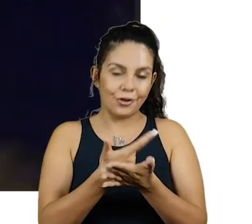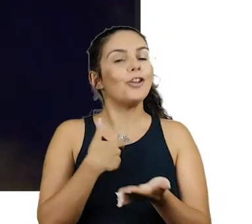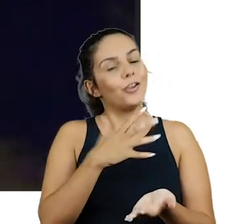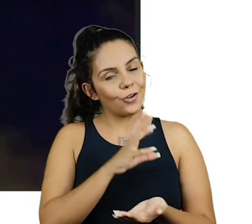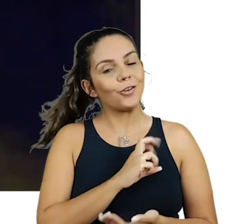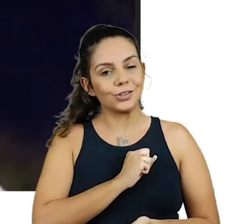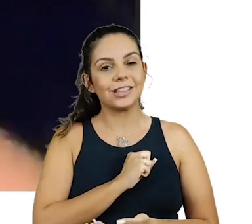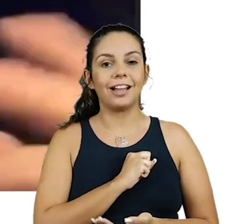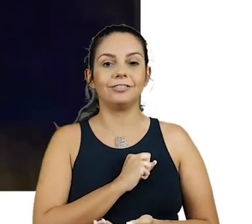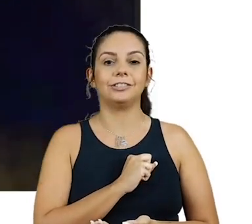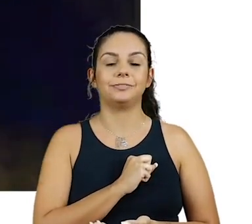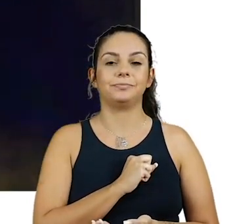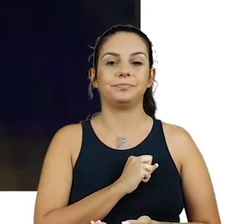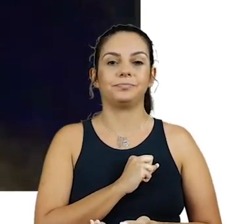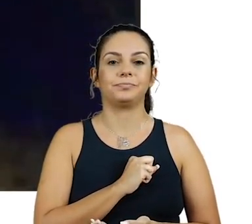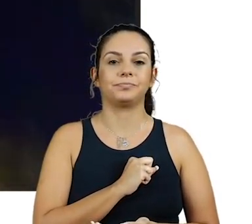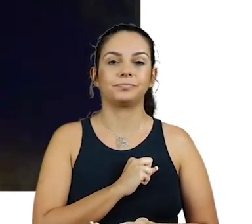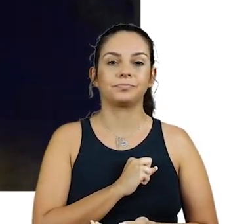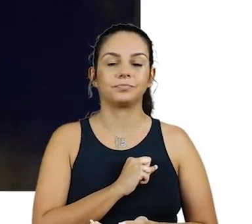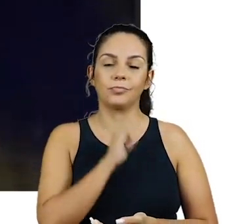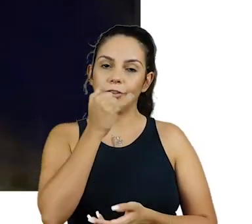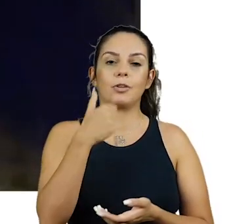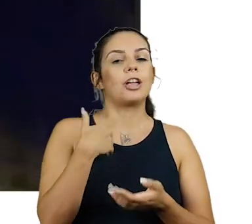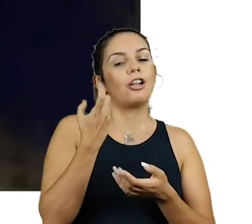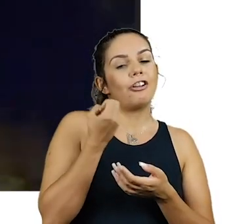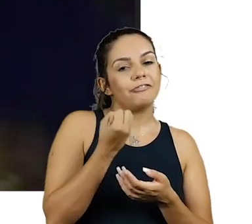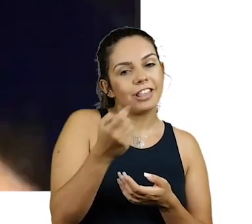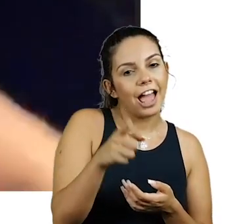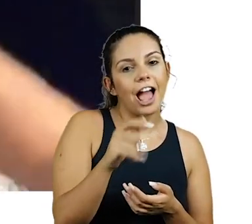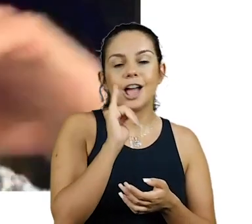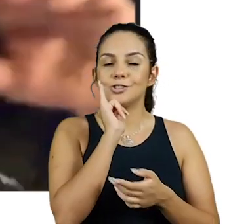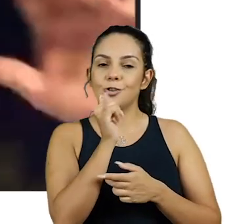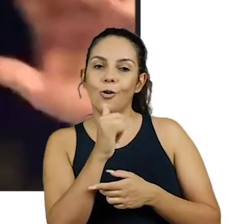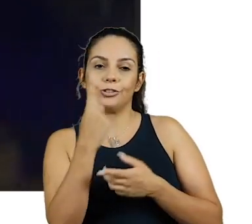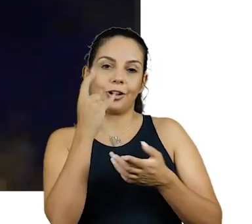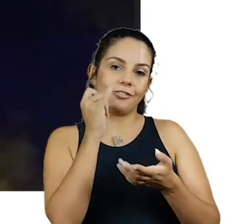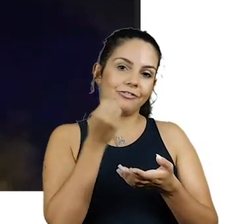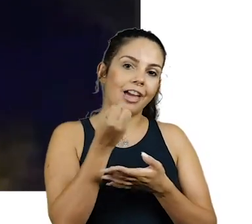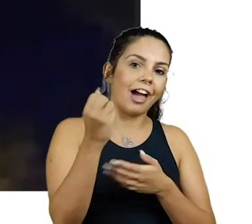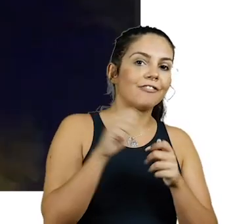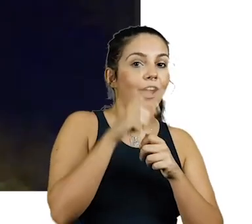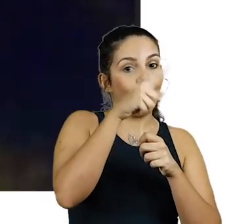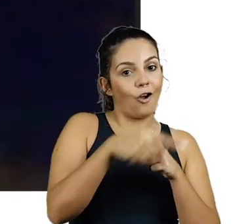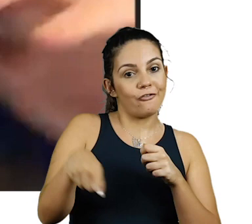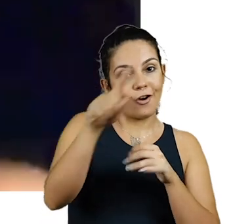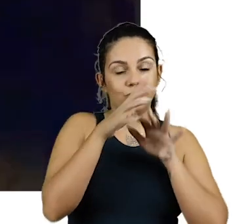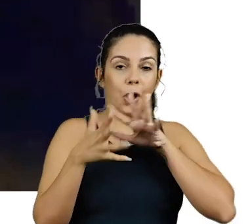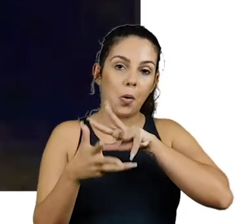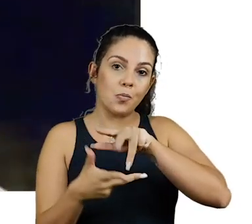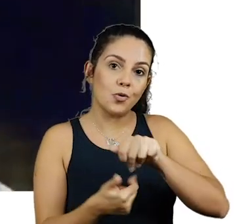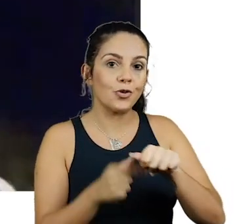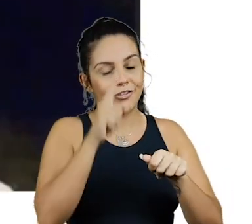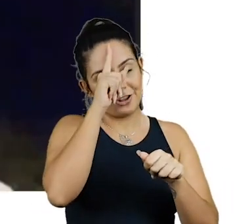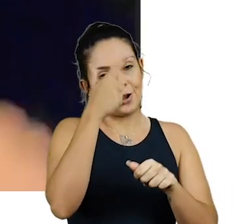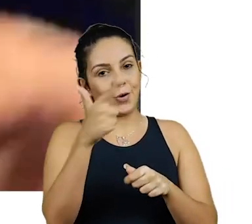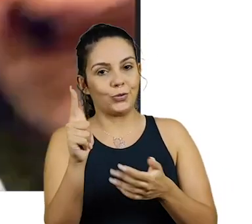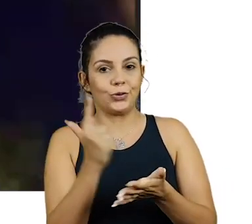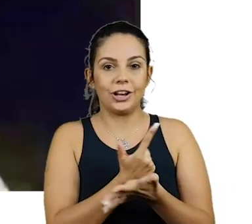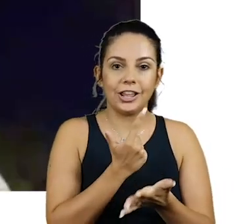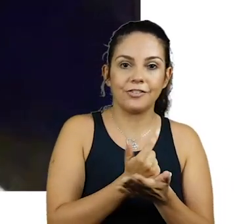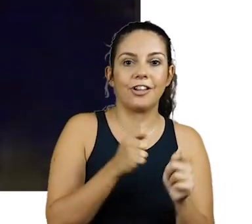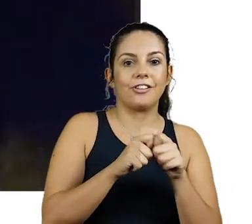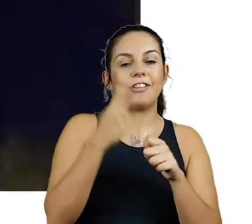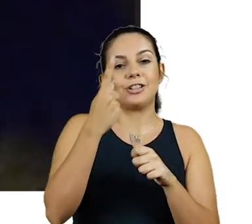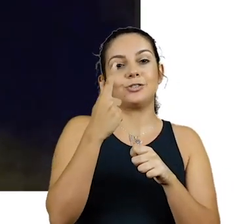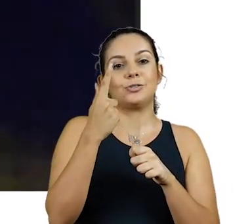gostei, né? Aí conta uma viagem aqui, conta uma viagem ali, aí faz outra volta ao mundo, inventa outro livro, faz um